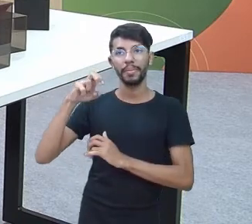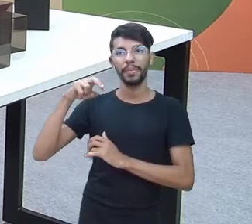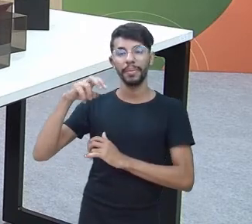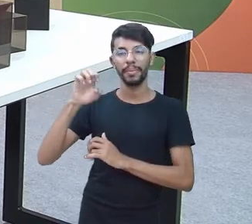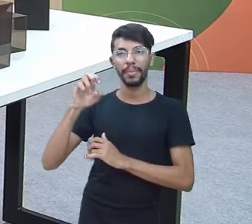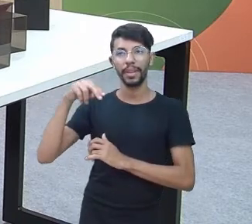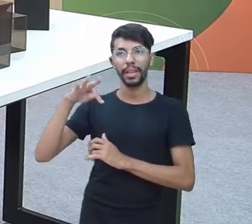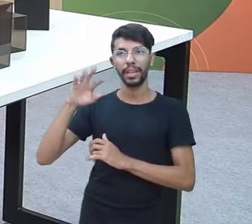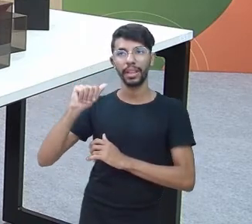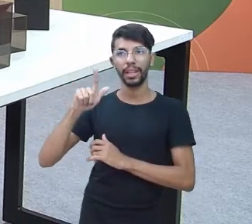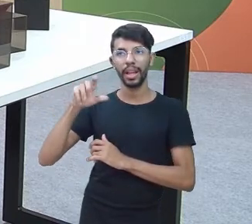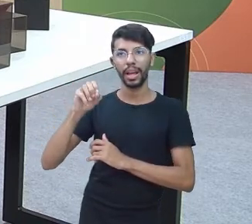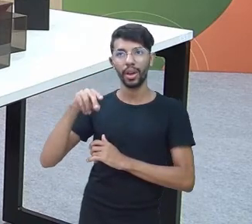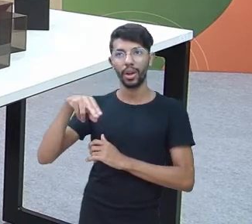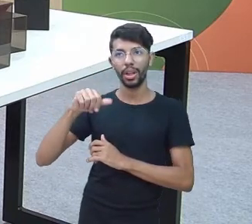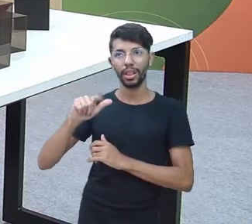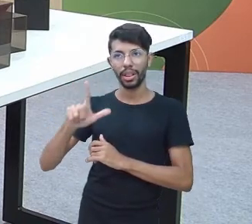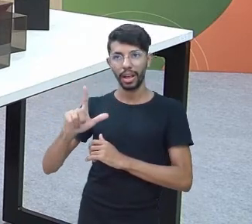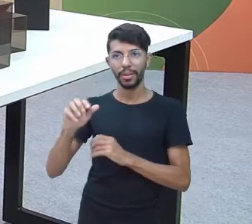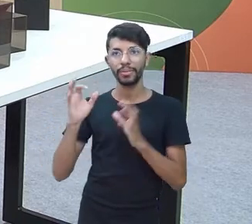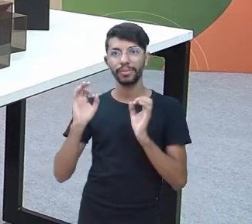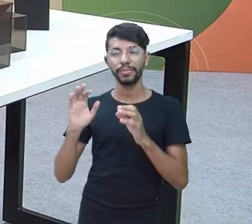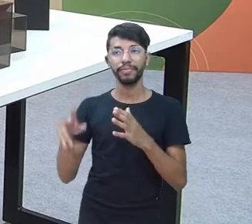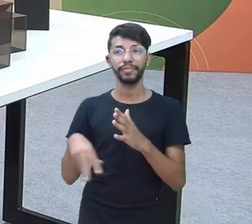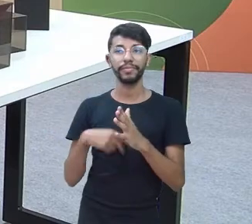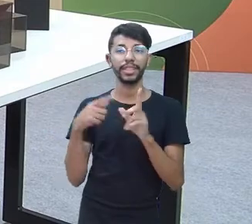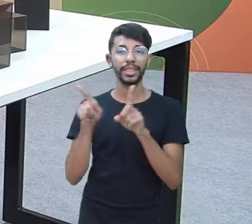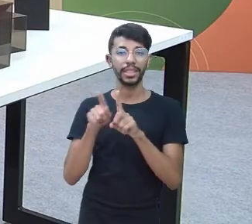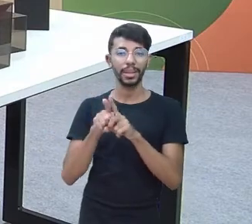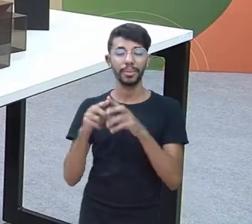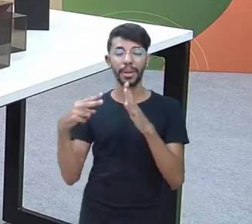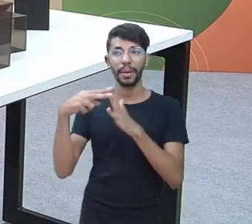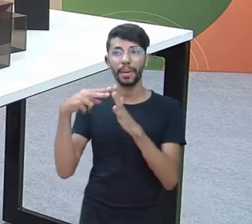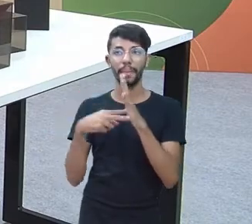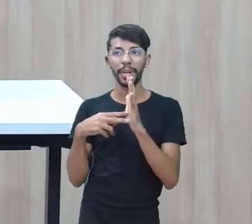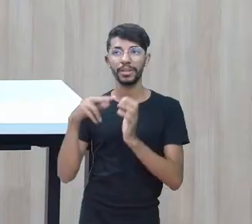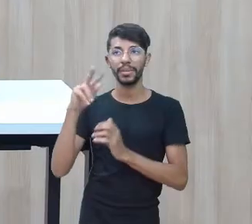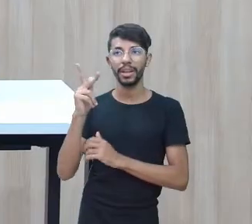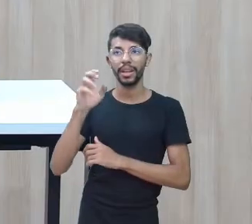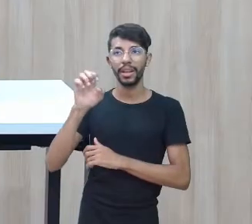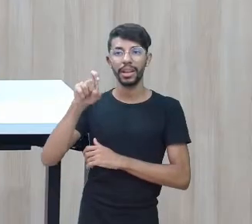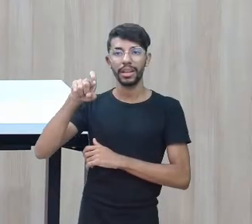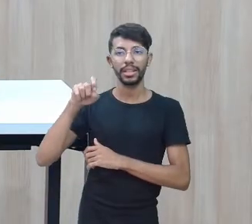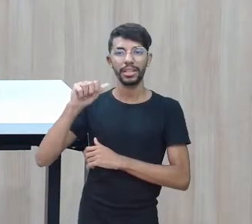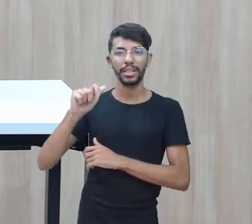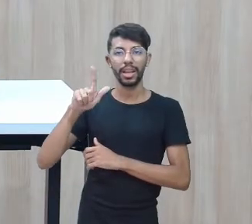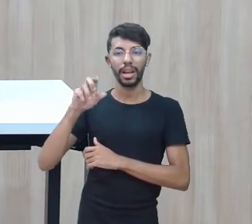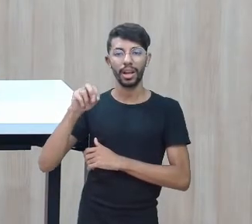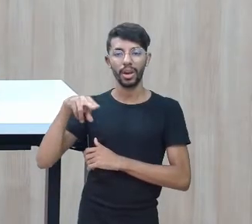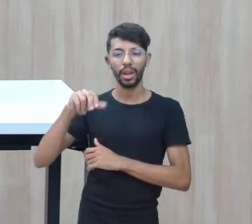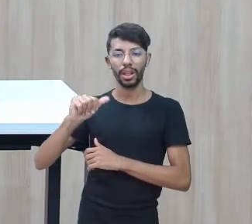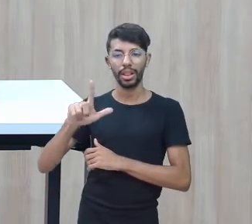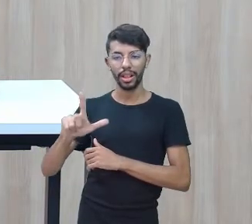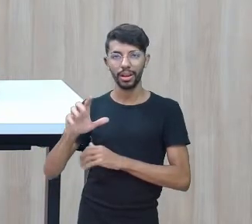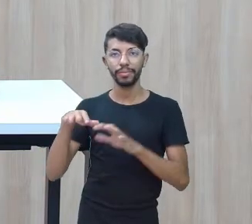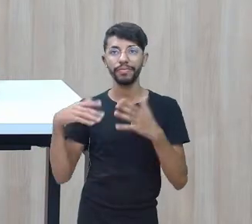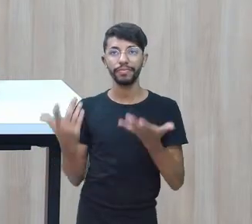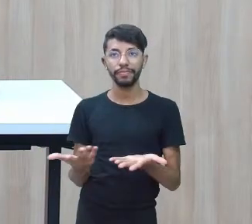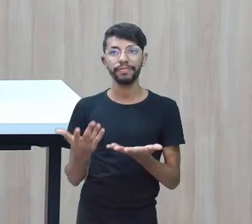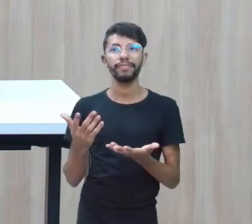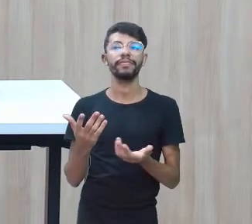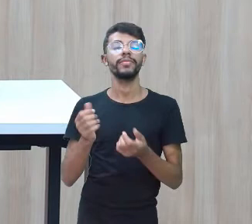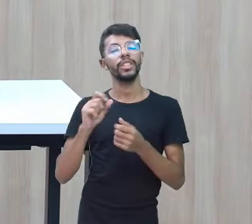prisma hexagonal, porque a minha base é um hexágono, tá? Então, a gente tem essa ideia de dar o nome ao prisma